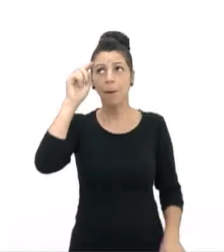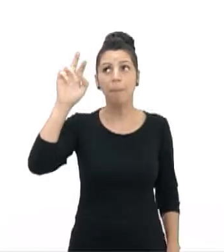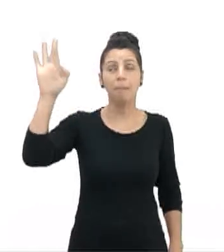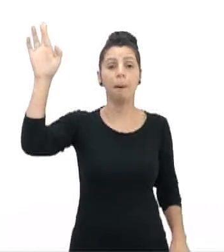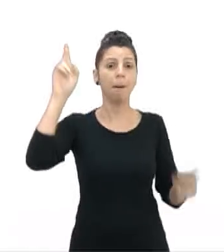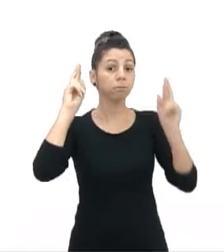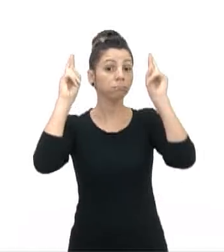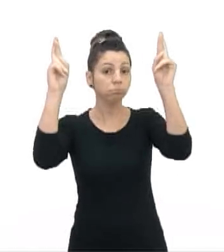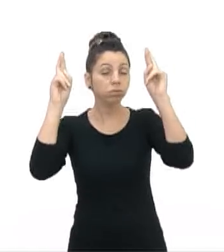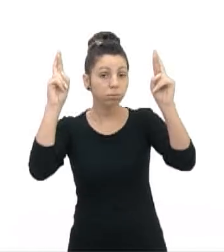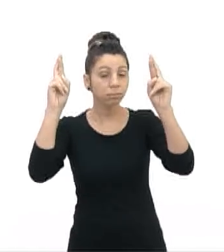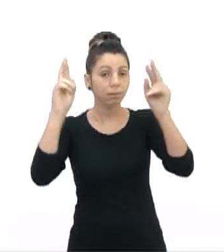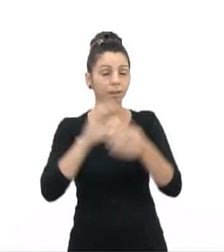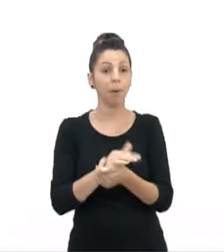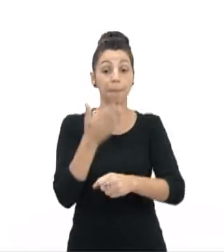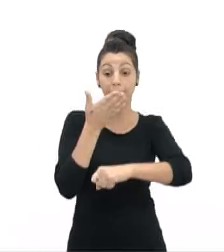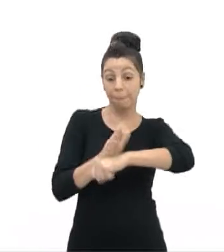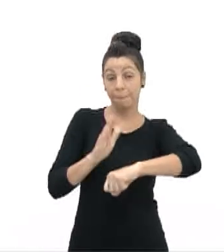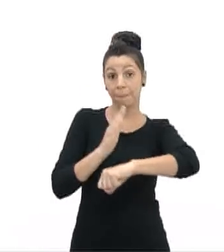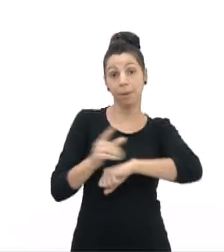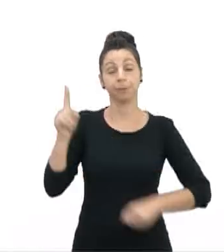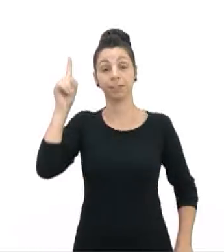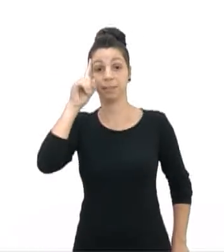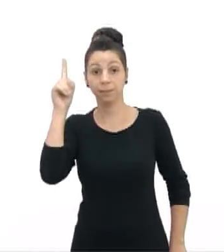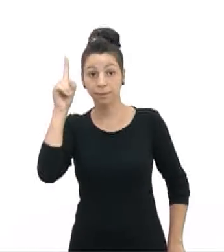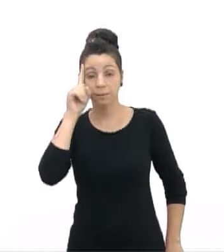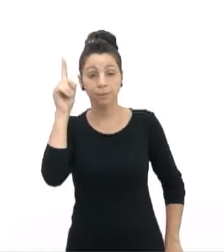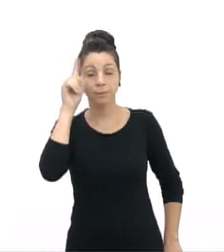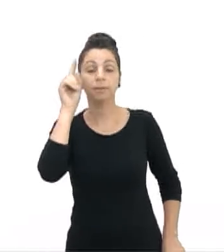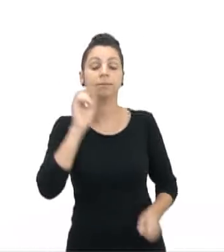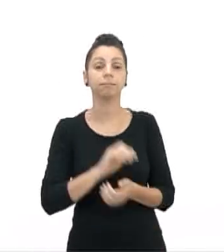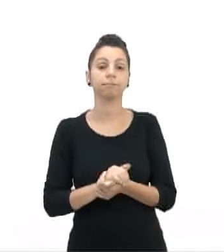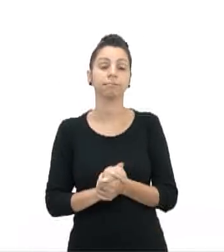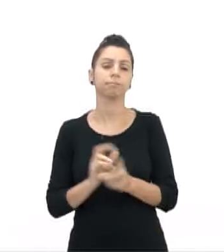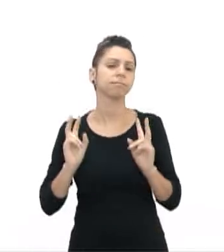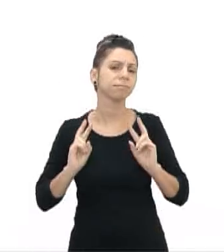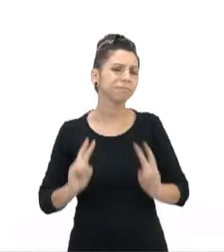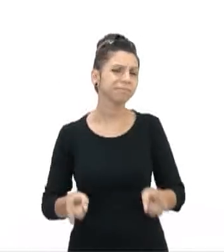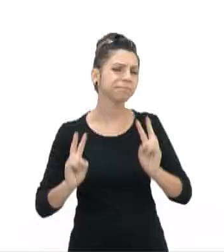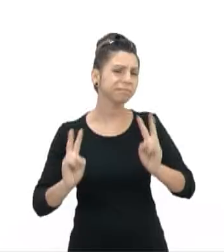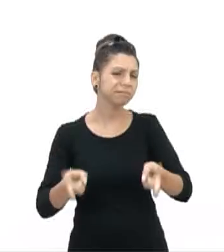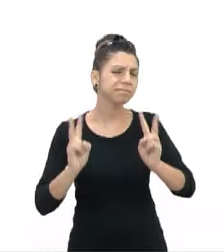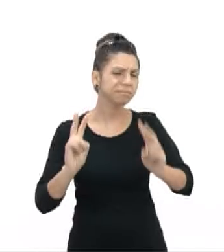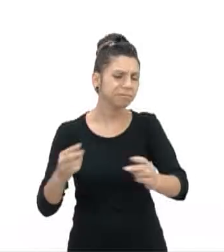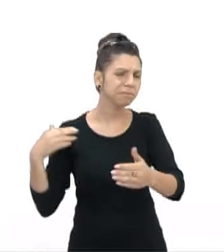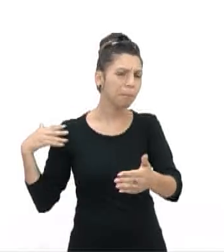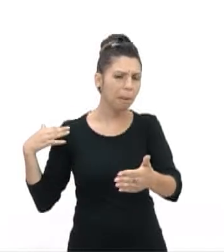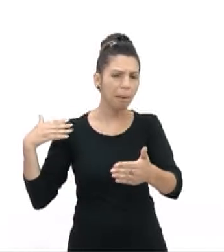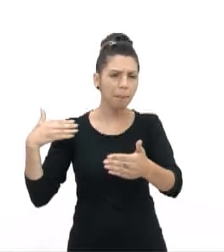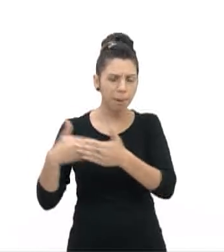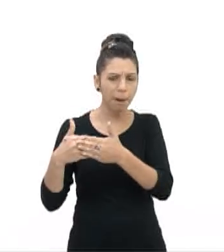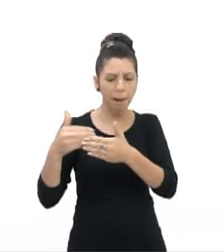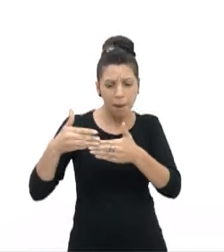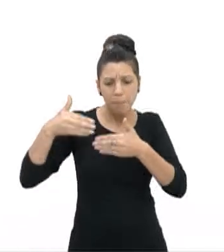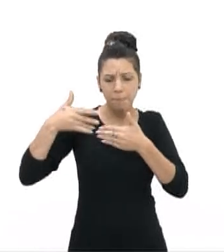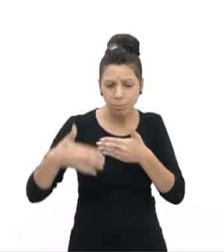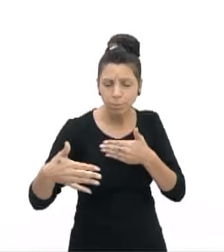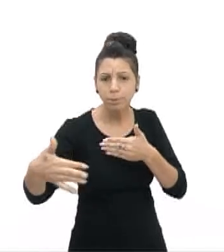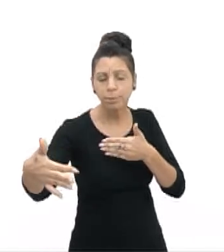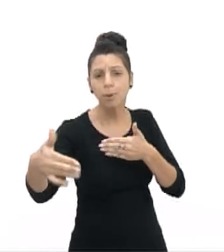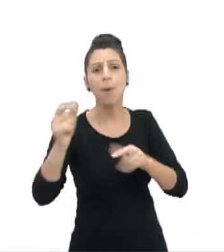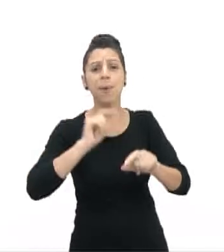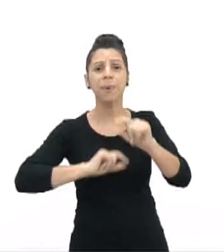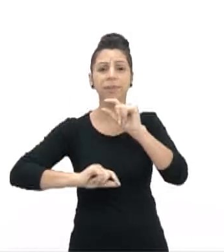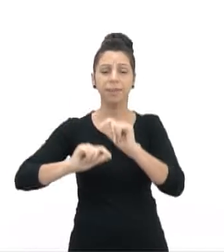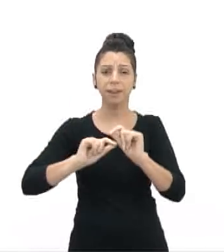processo diário, veja, é uma prática, tá? E que deve ser mantido em todos os segmentos, seja no lar, no trabalho